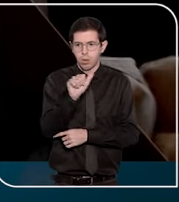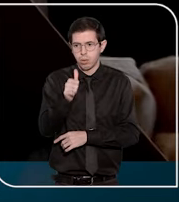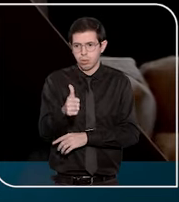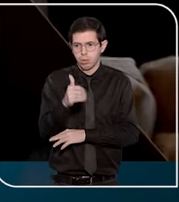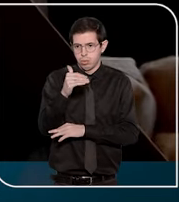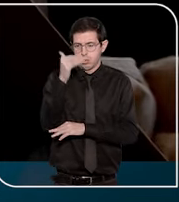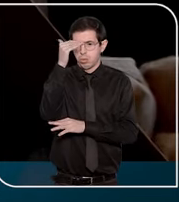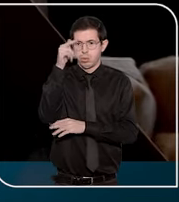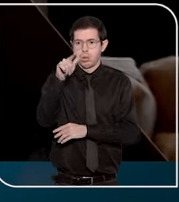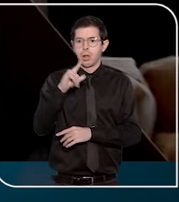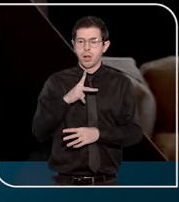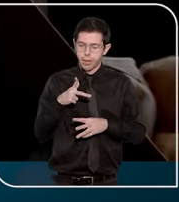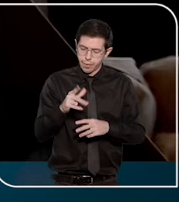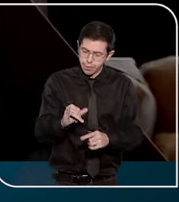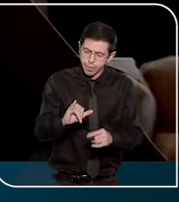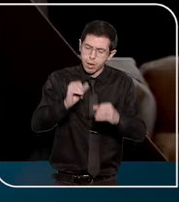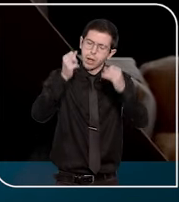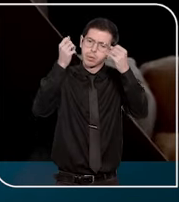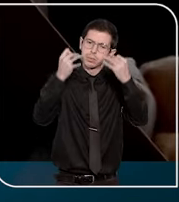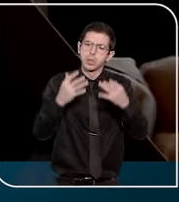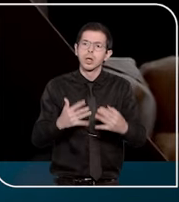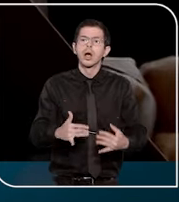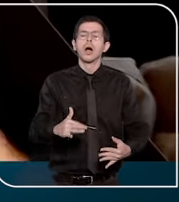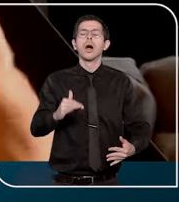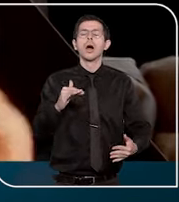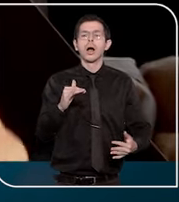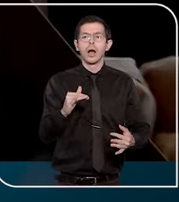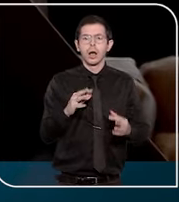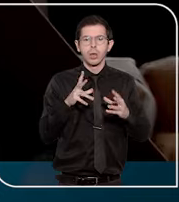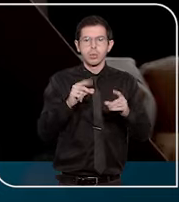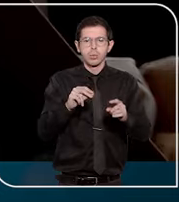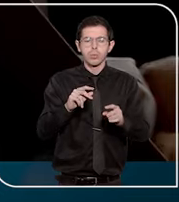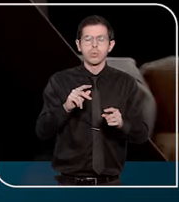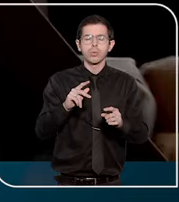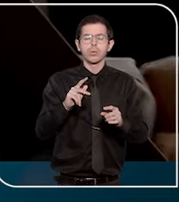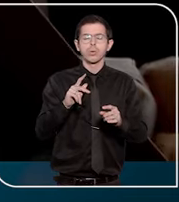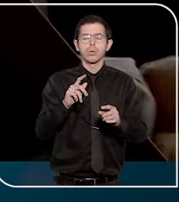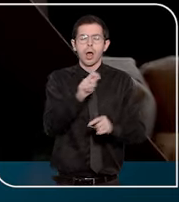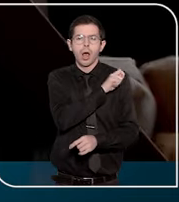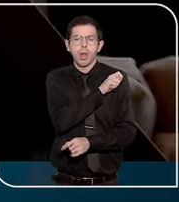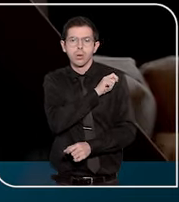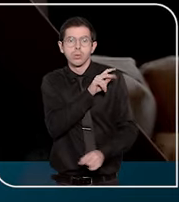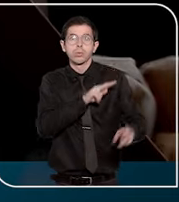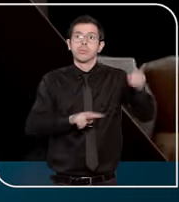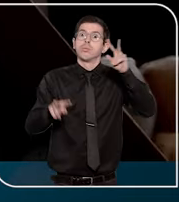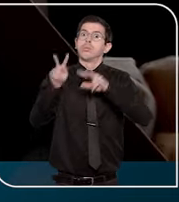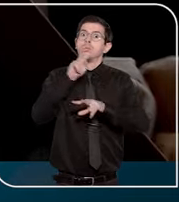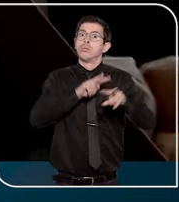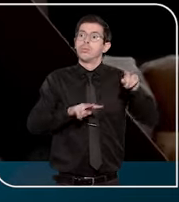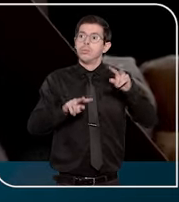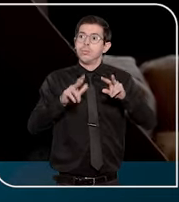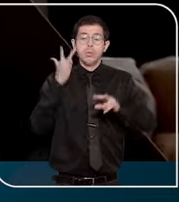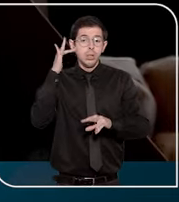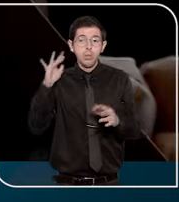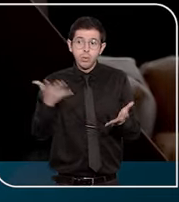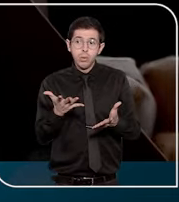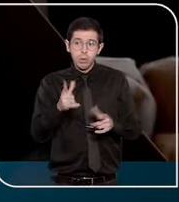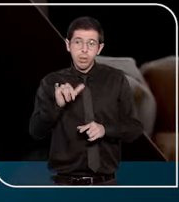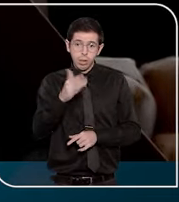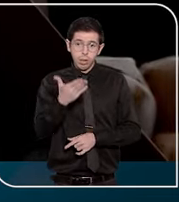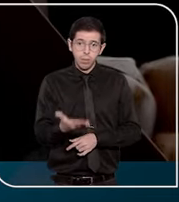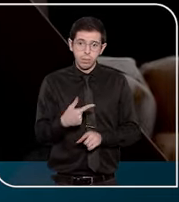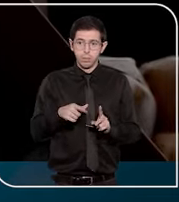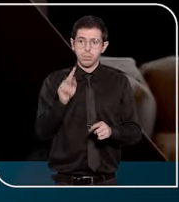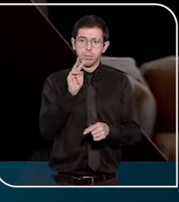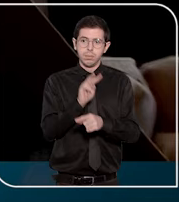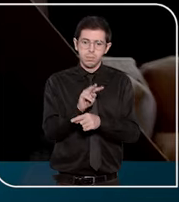vai fazer com toda eloquência uma explicação, os alunos vão ficar com os olhos arregalados. Eu não sei se a geração Z ainda é assim, mas é o que se espera, né?